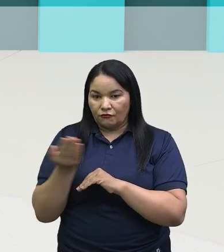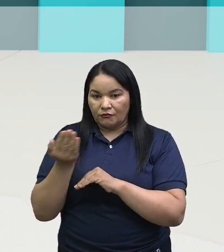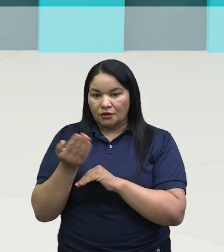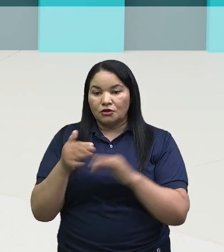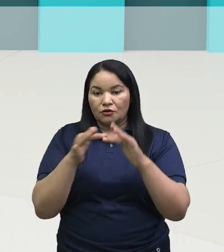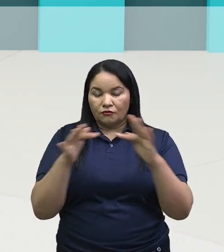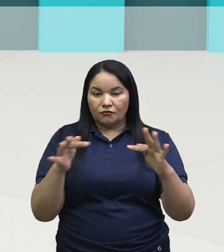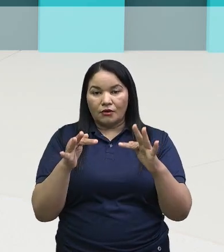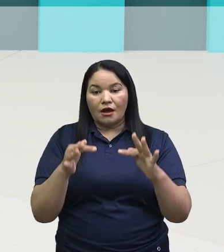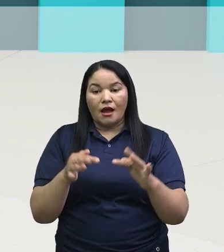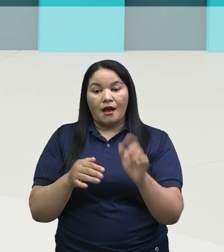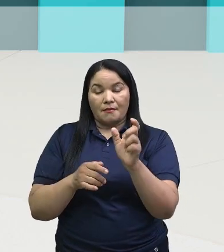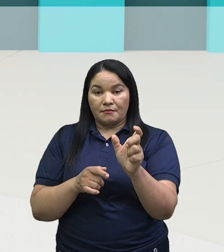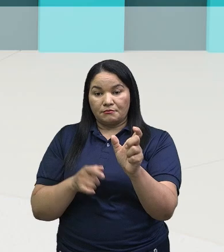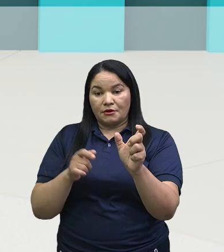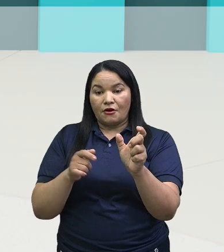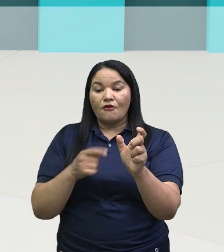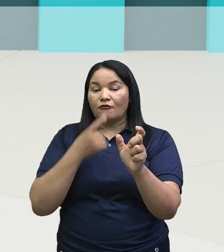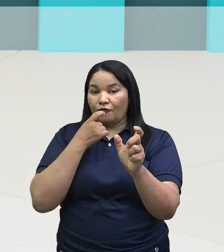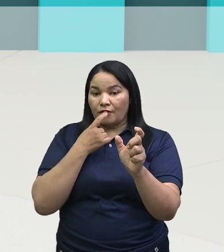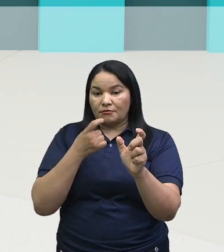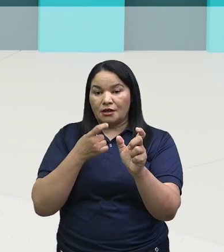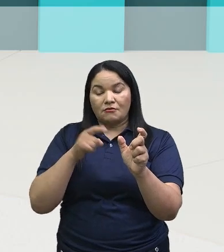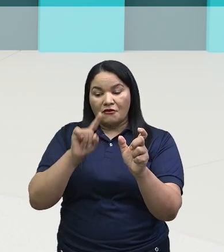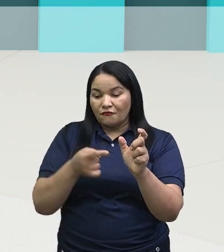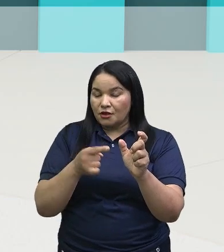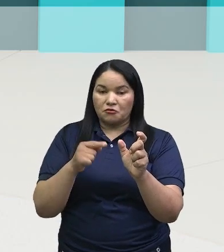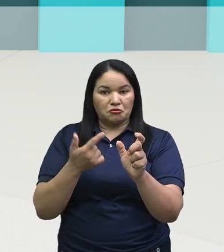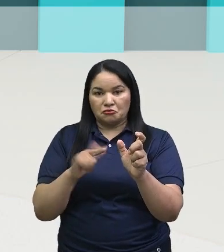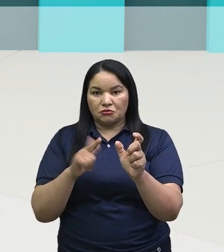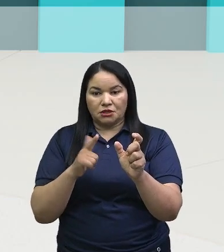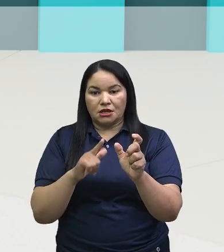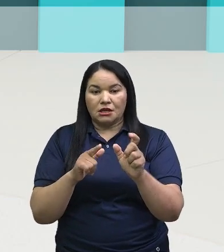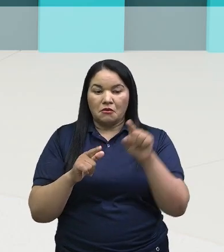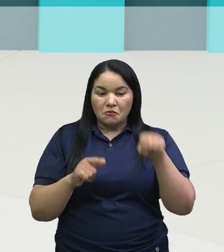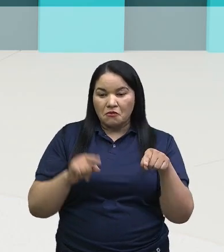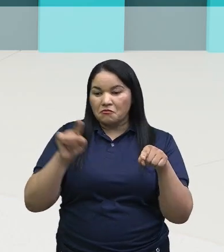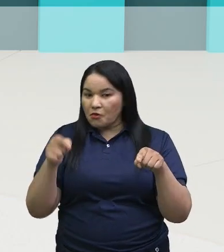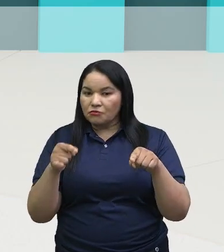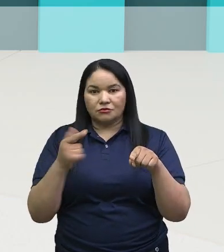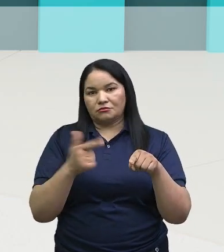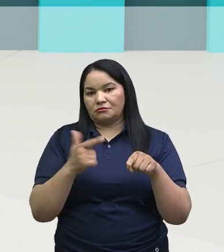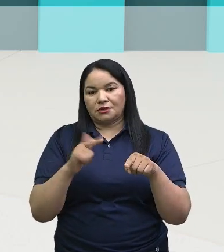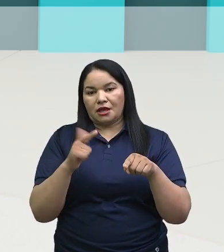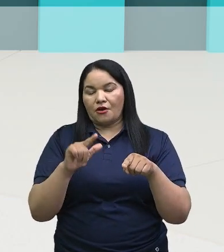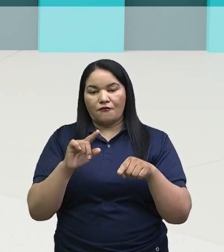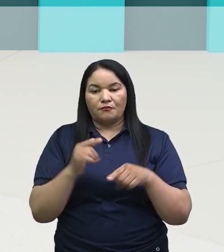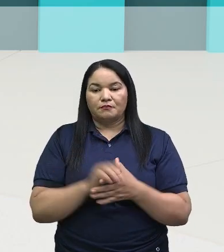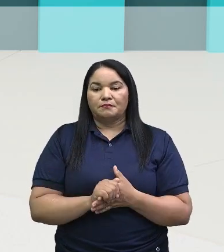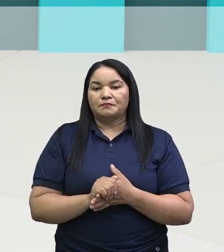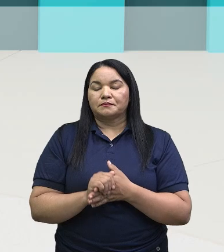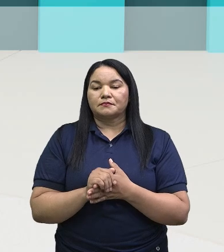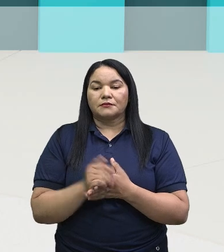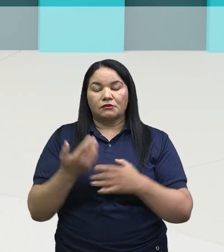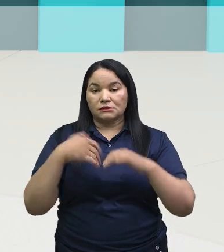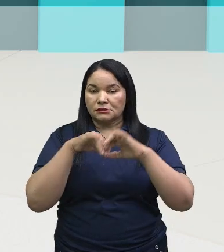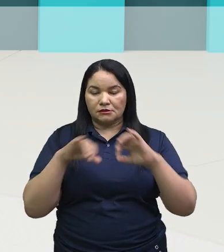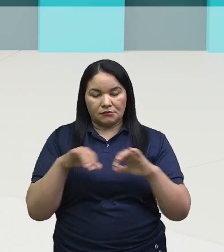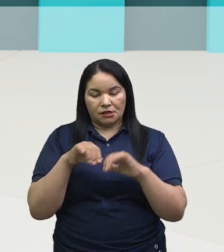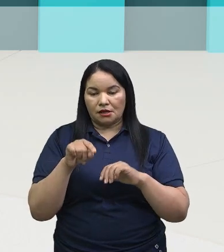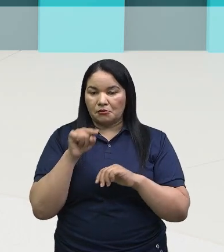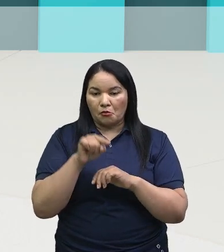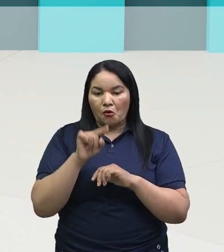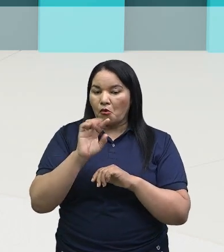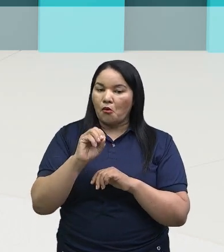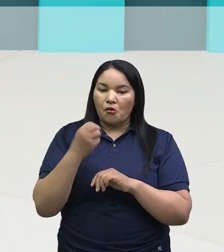em vermelho aí, ela não tem vírgula, seja na parte da frente, seja na parte de trás, seja no meio, enfim, não apresenta vírgula.